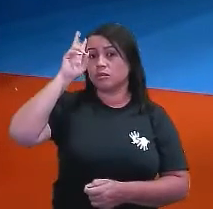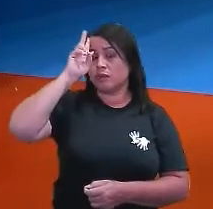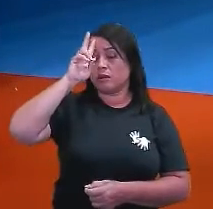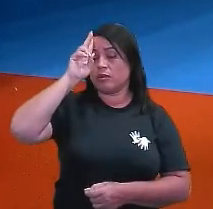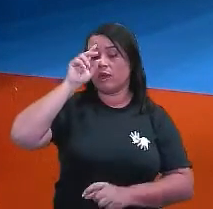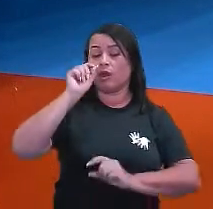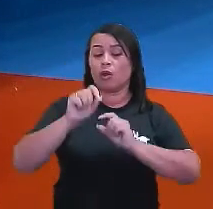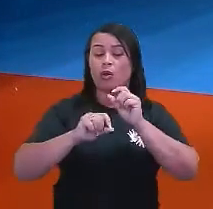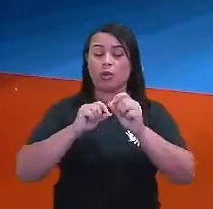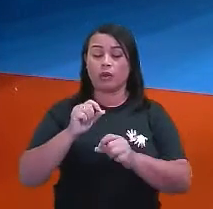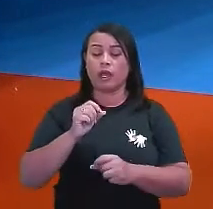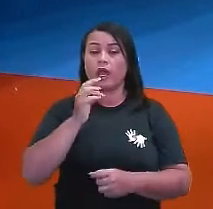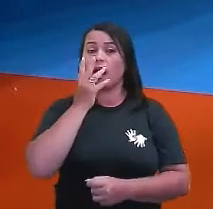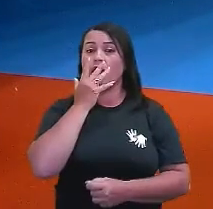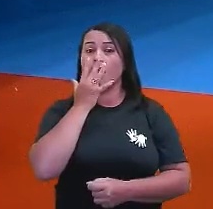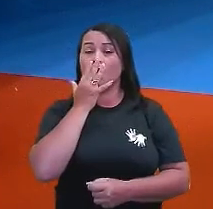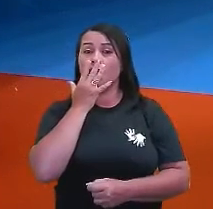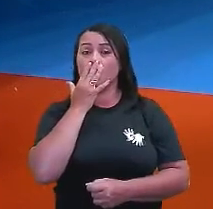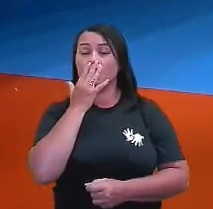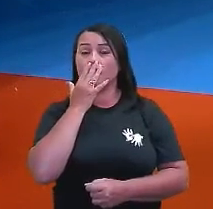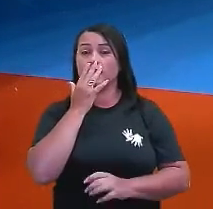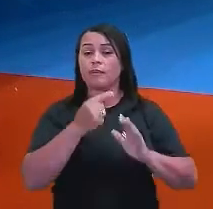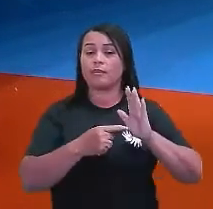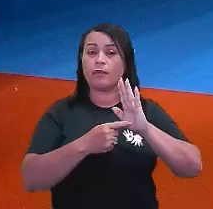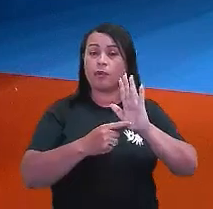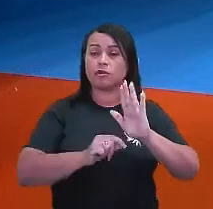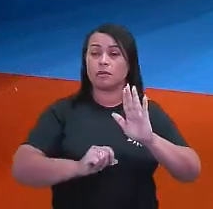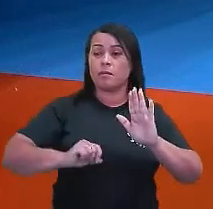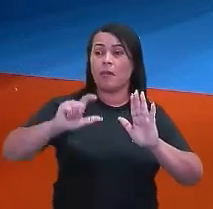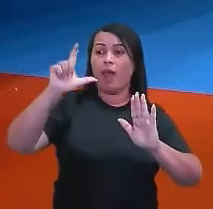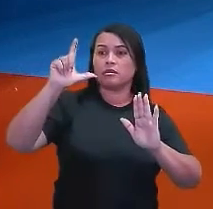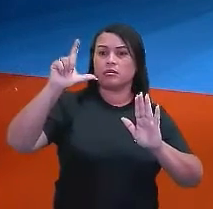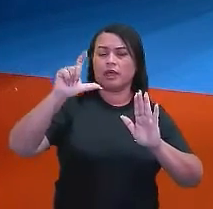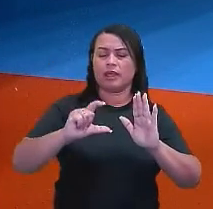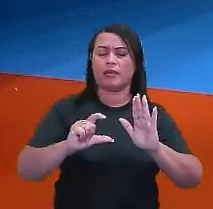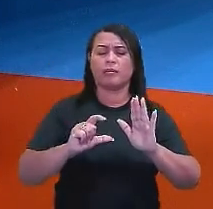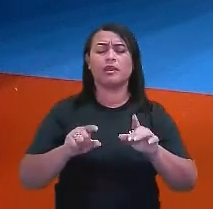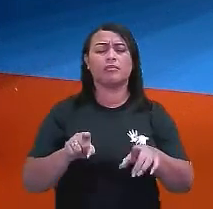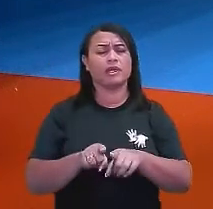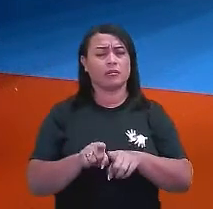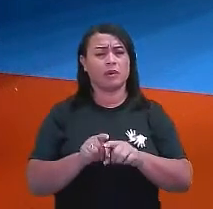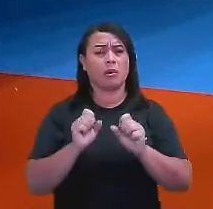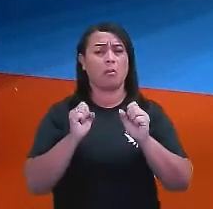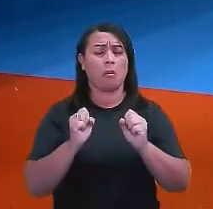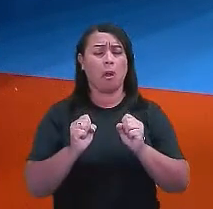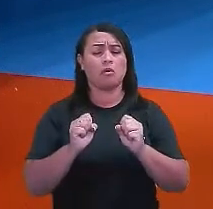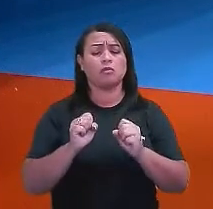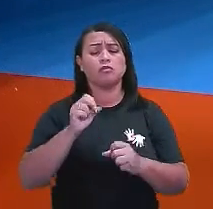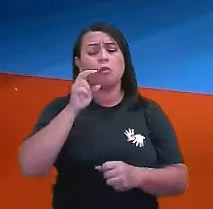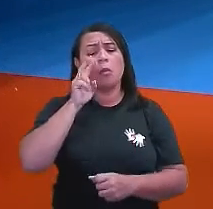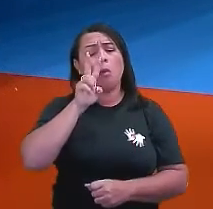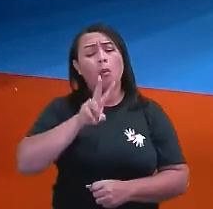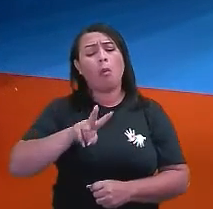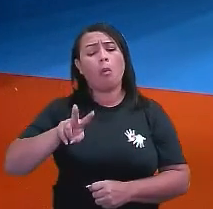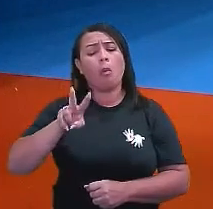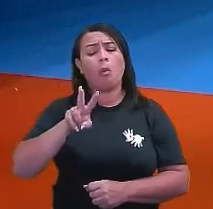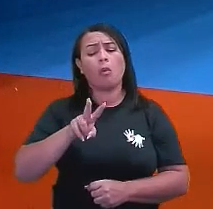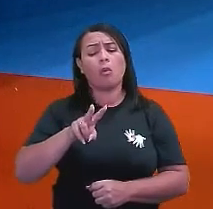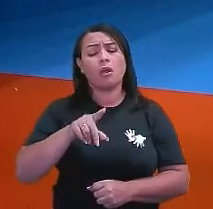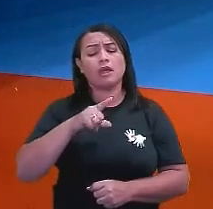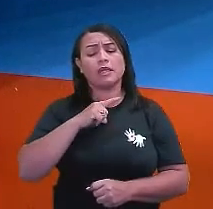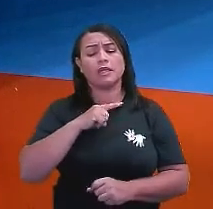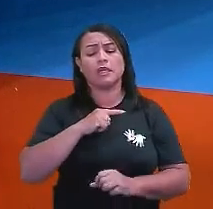tá? A cozinha que representa a máxima e a mínima. Mas aí eu também posso olhar para o gráfico e ver que a